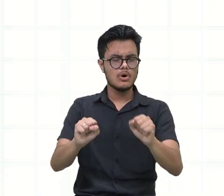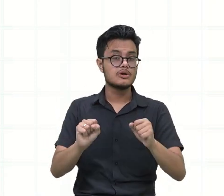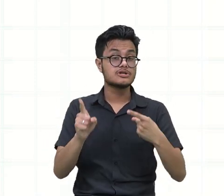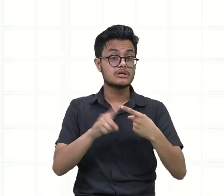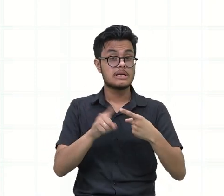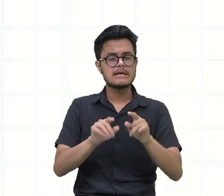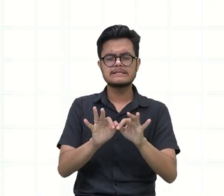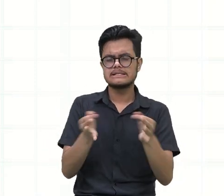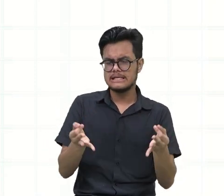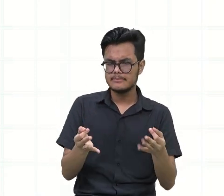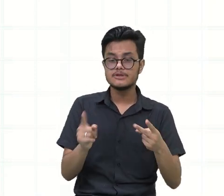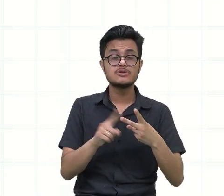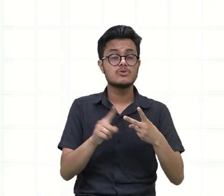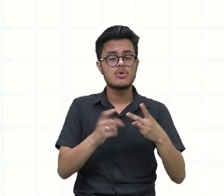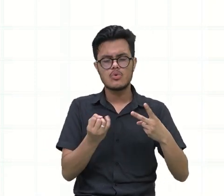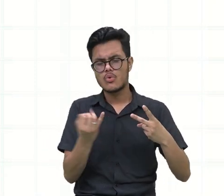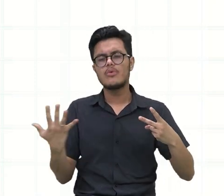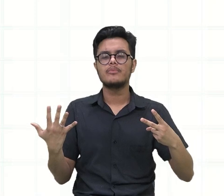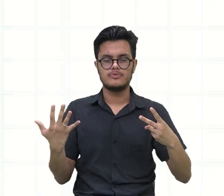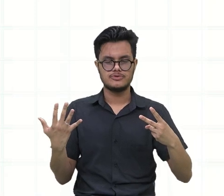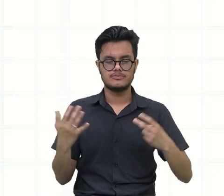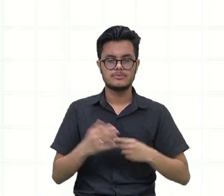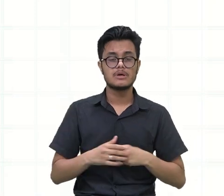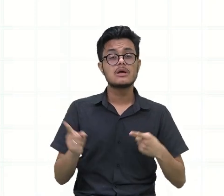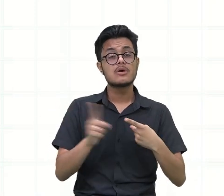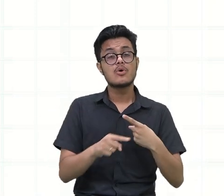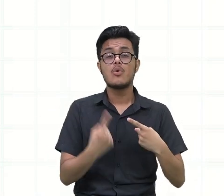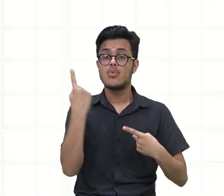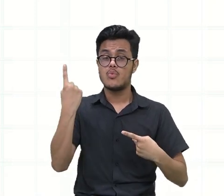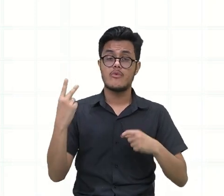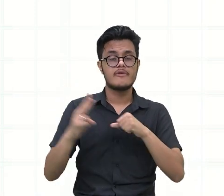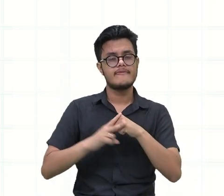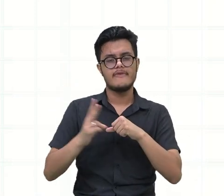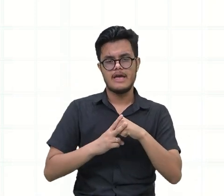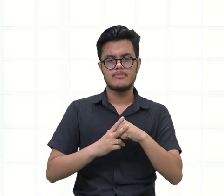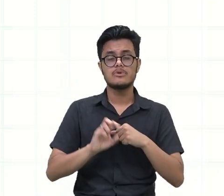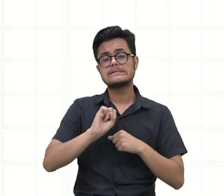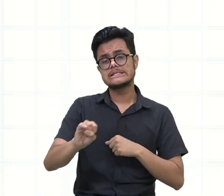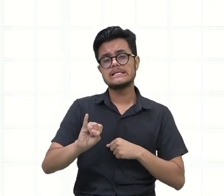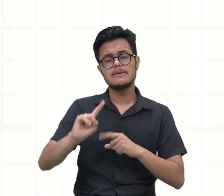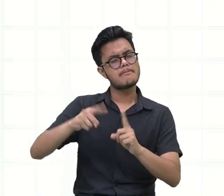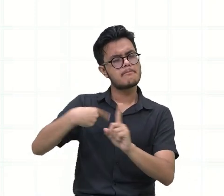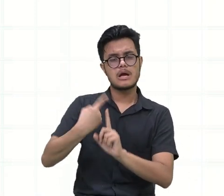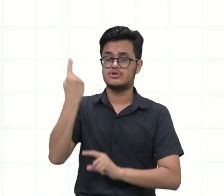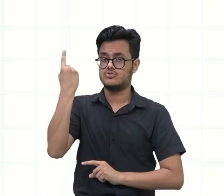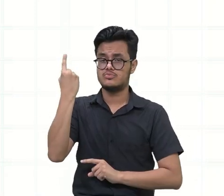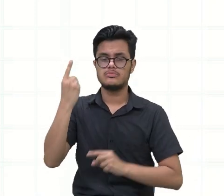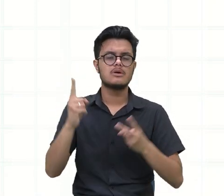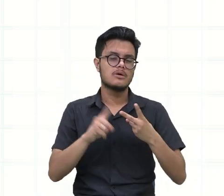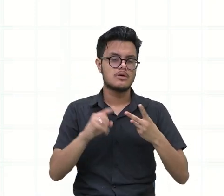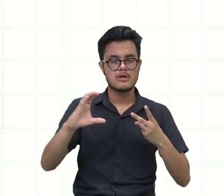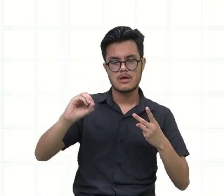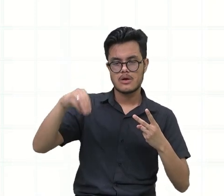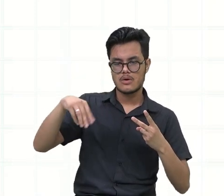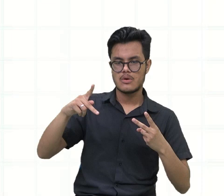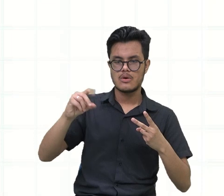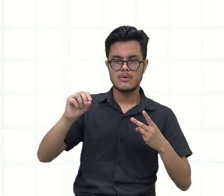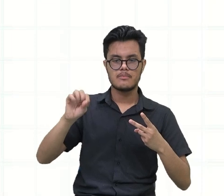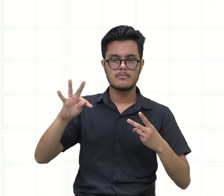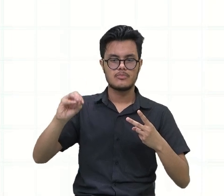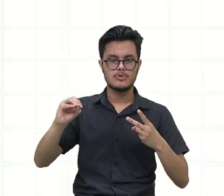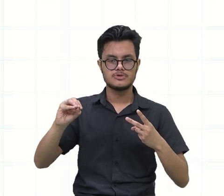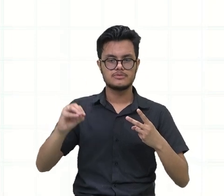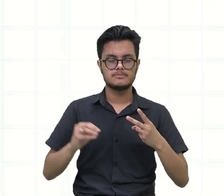ou compostos, ou seja, período simples tem apenas um verbo. Se tiver mais de um verbo, é considerado